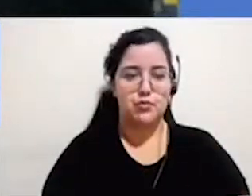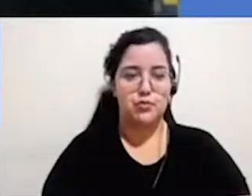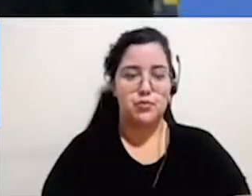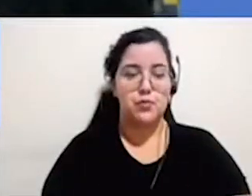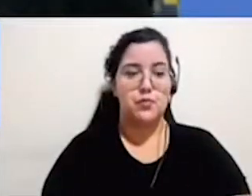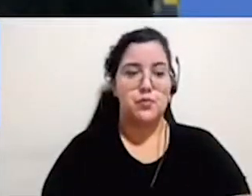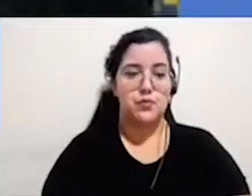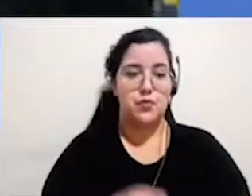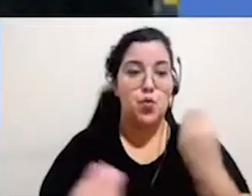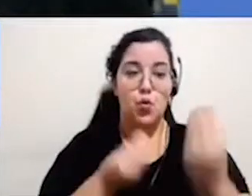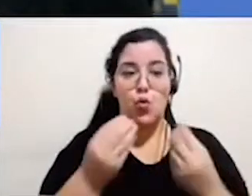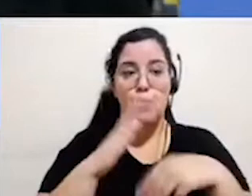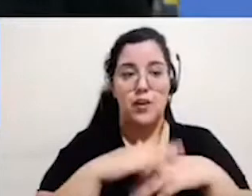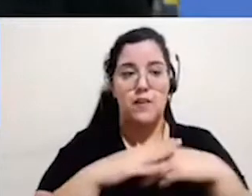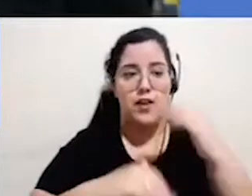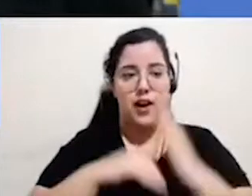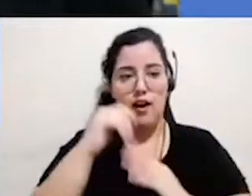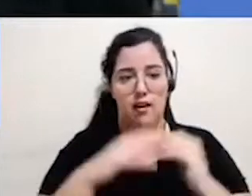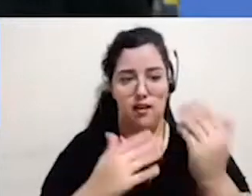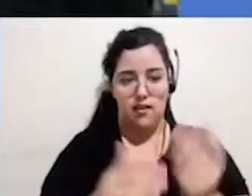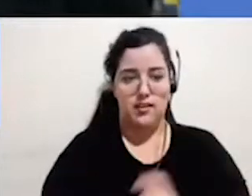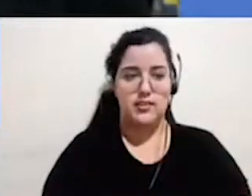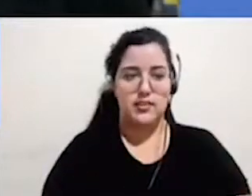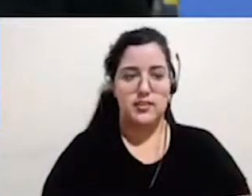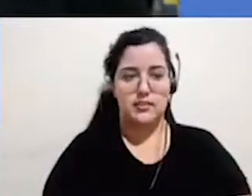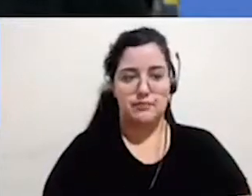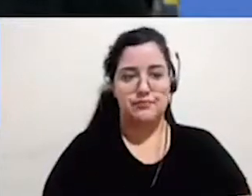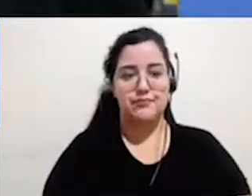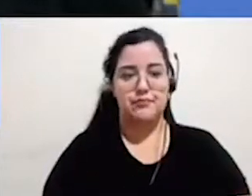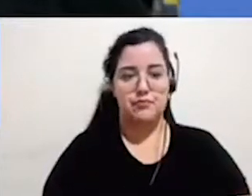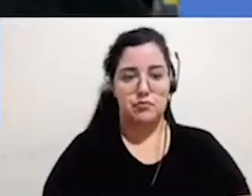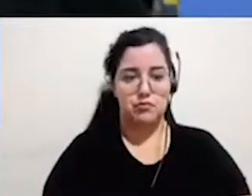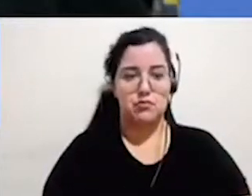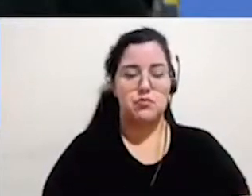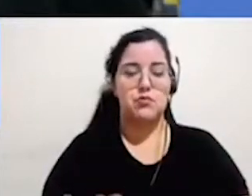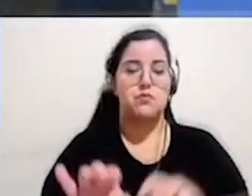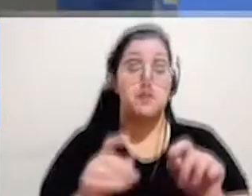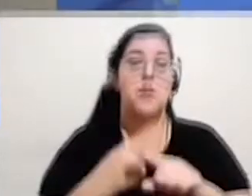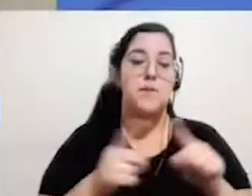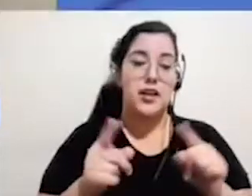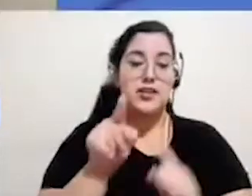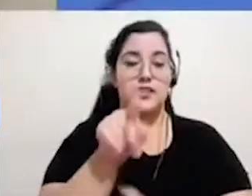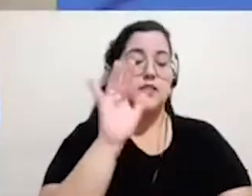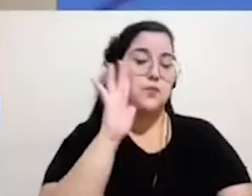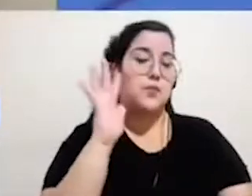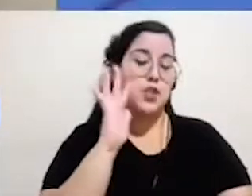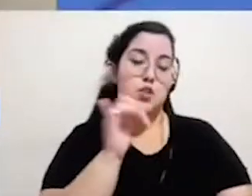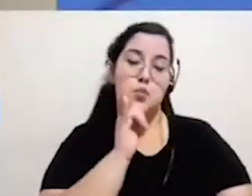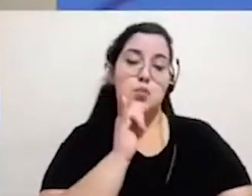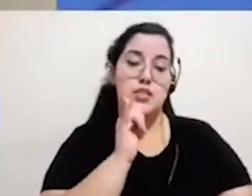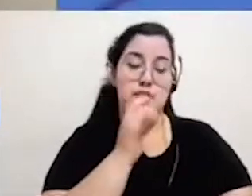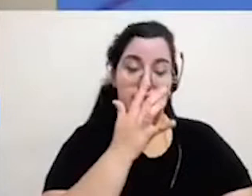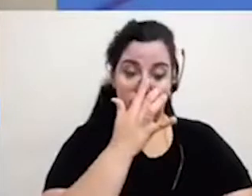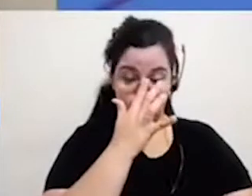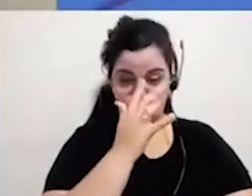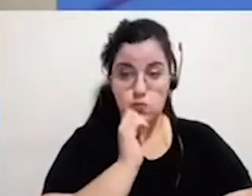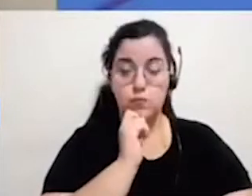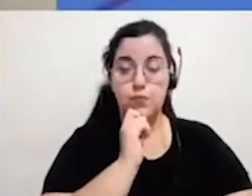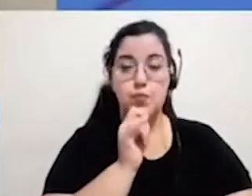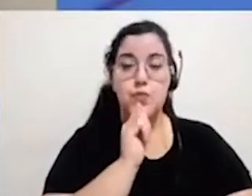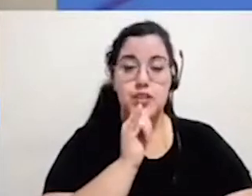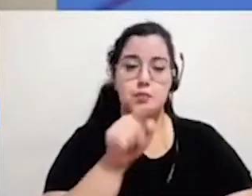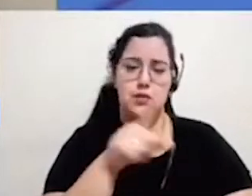Como faz? Então, eu acho que a gente tem que pensar que... vamos imaginar que a gente tem